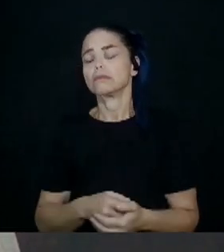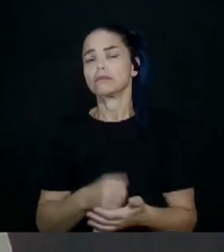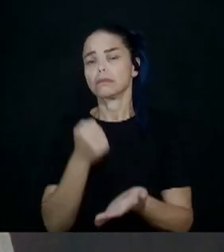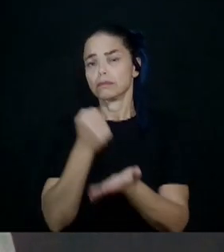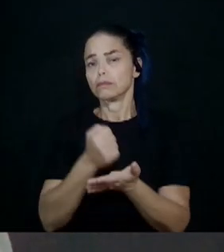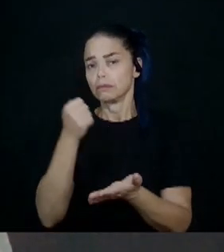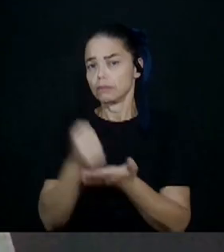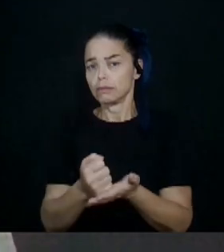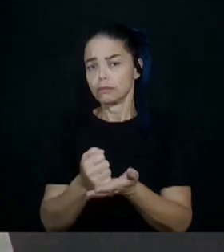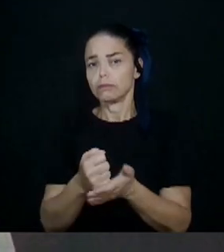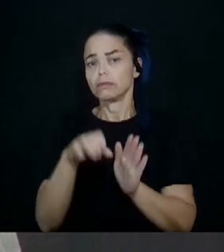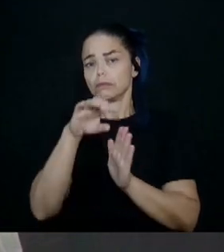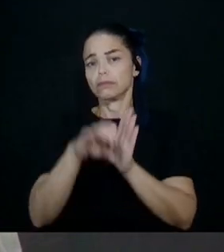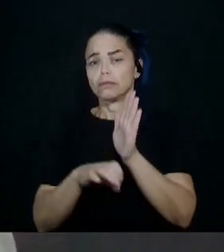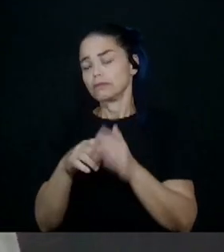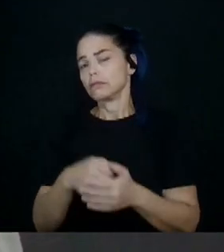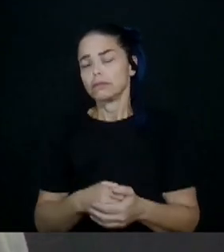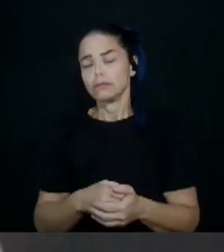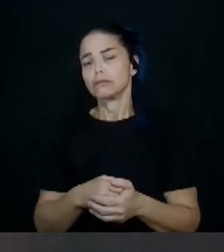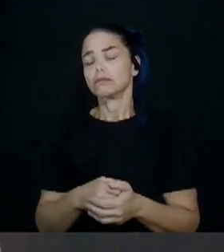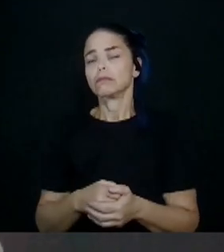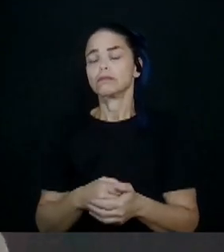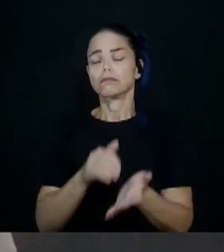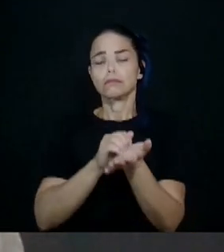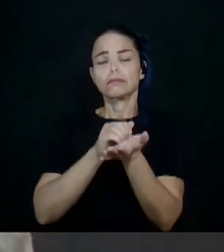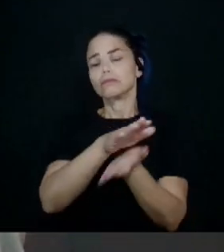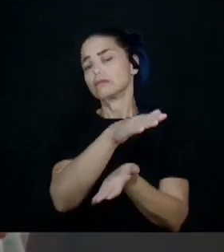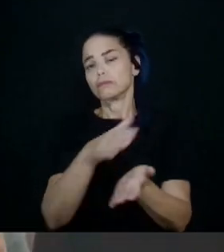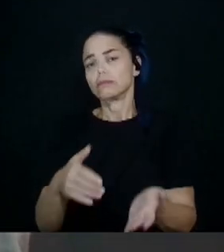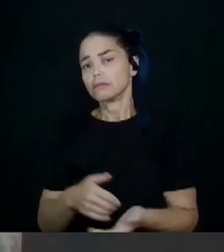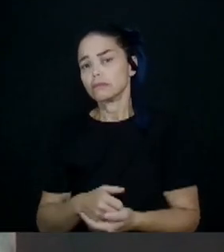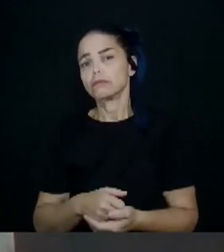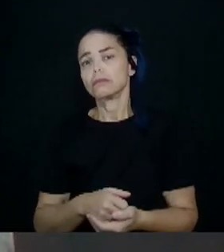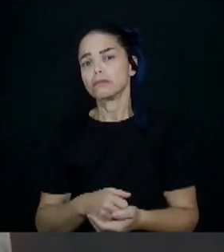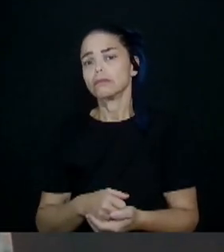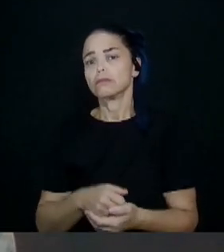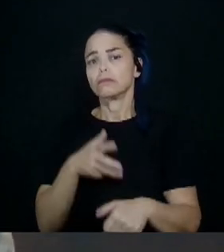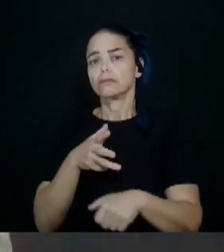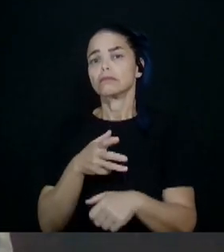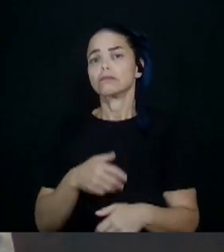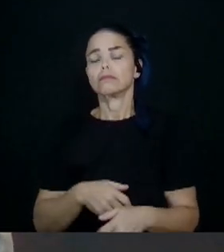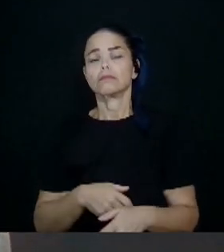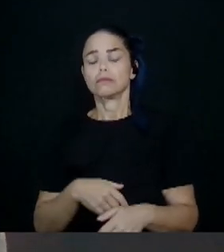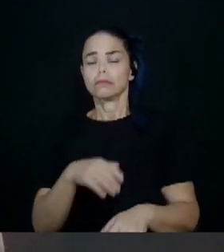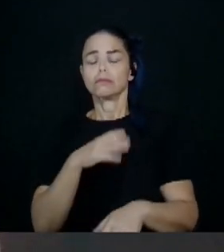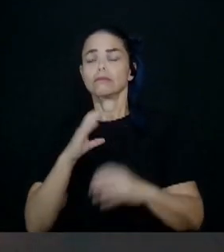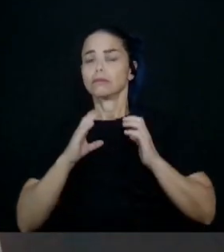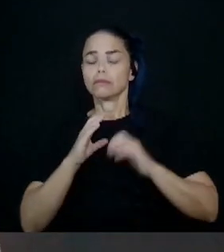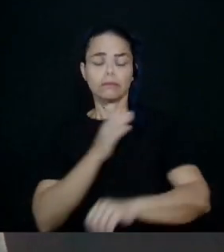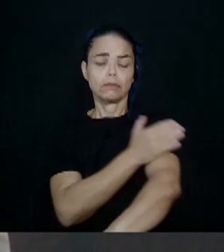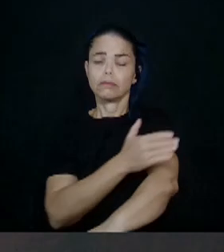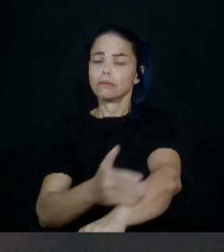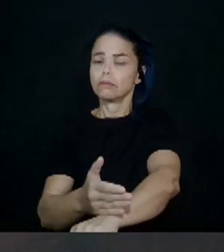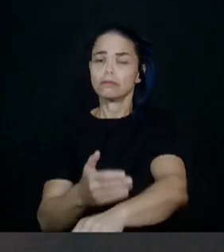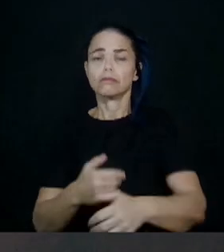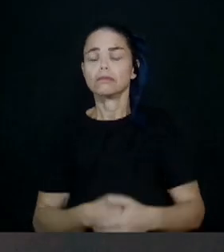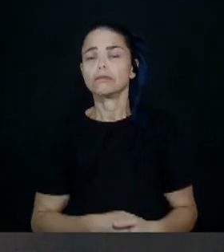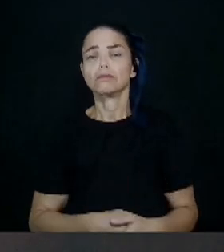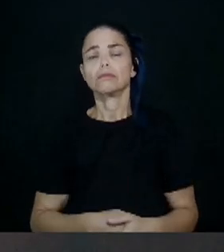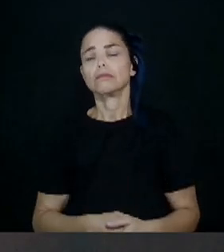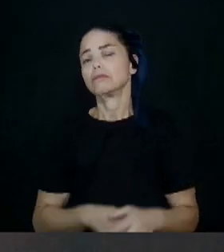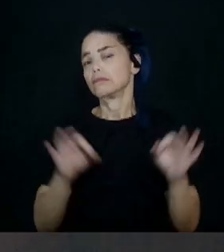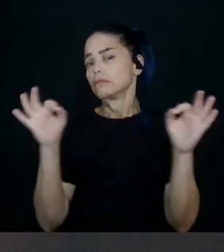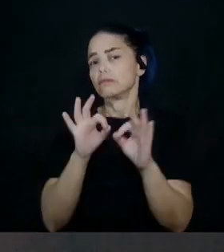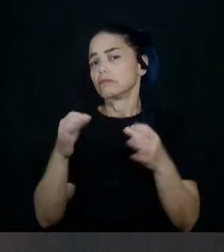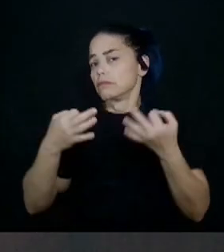currículo e demitido pelo comportamento. Pelo comportamento. Então, quer dizer, Exatamente. já diz tudo. Ninguém é